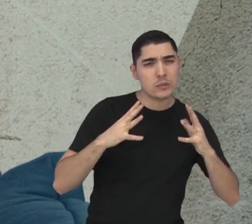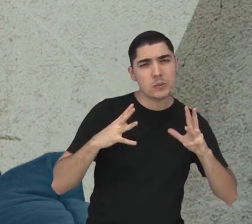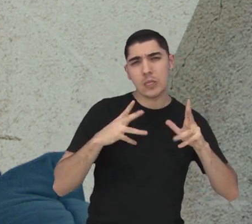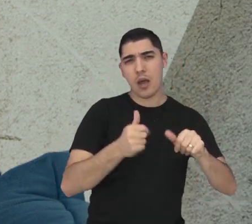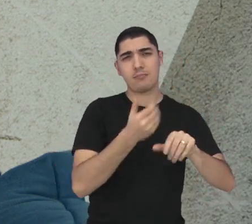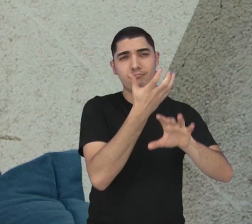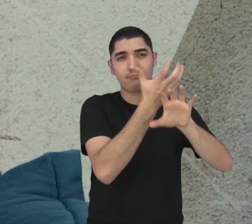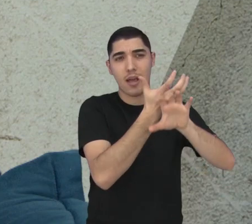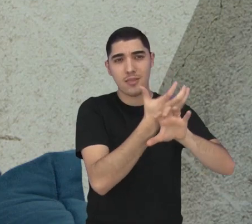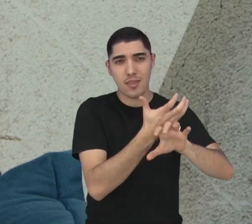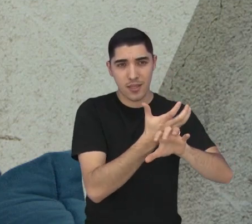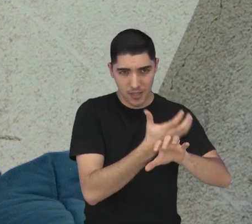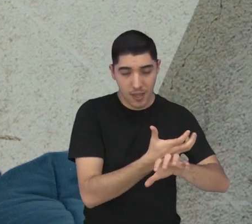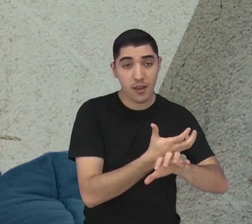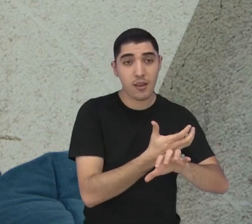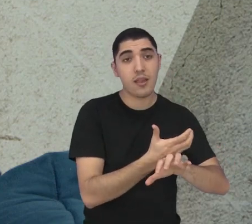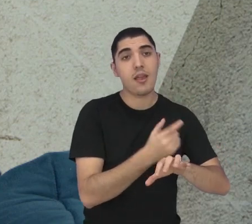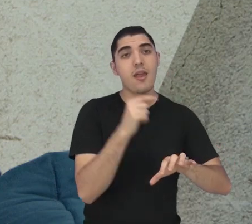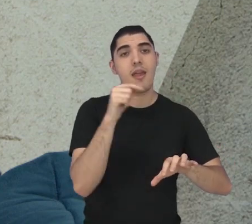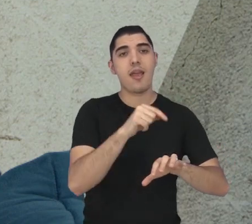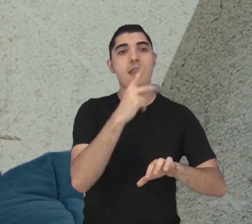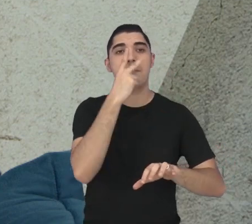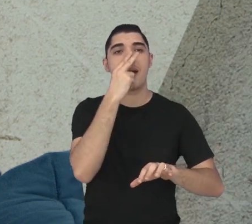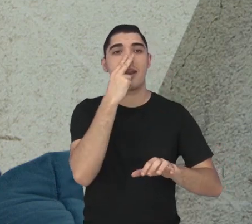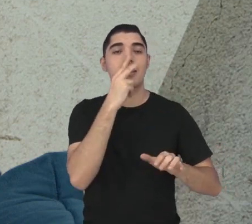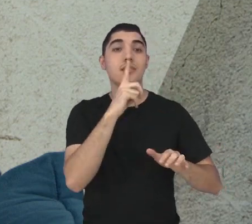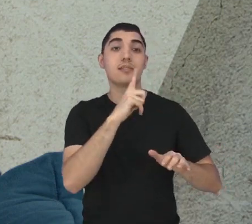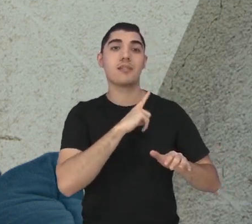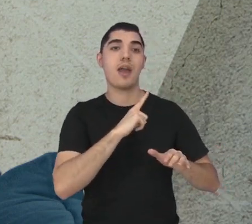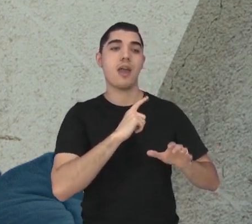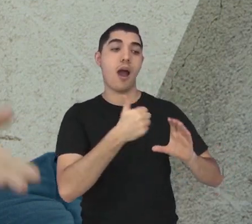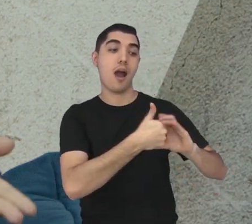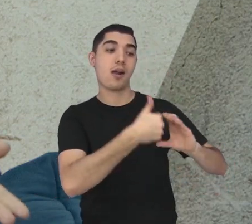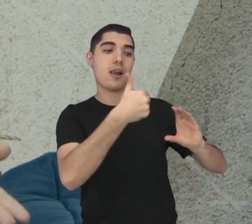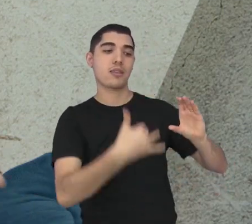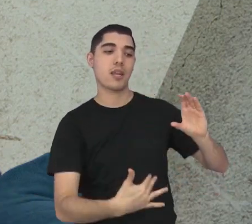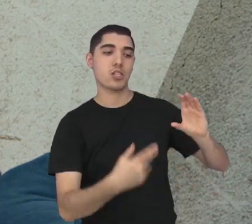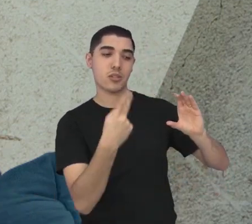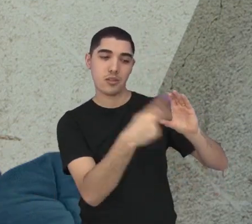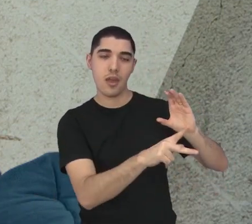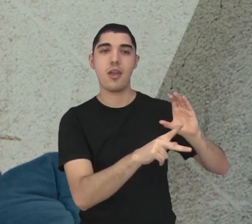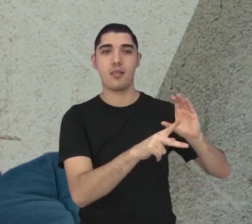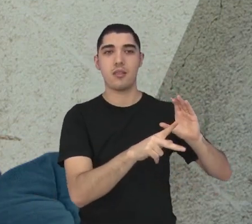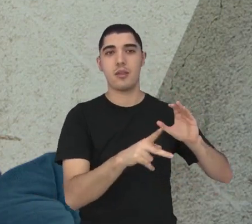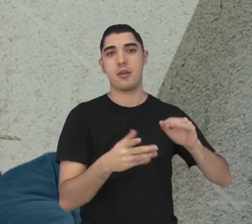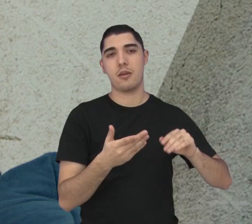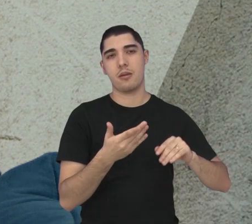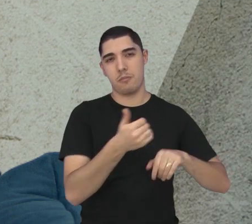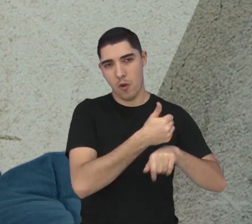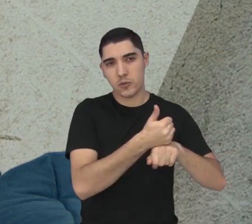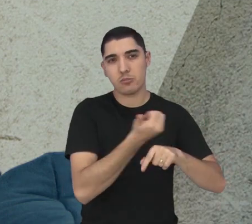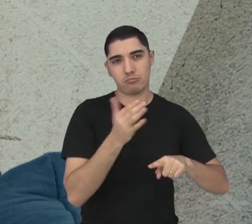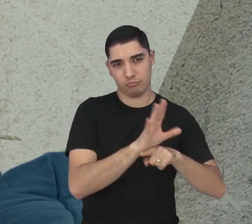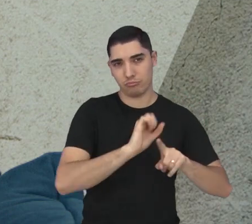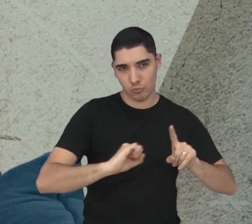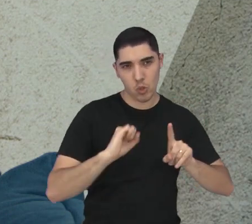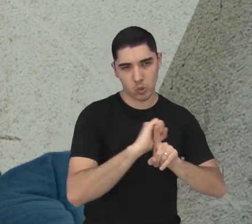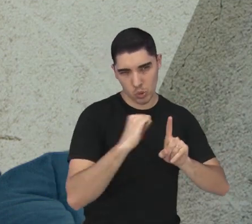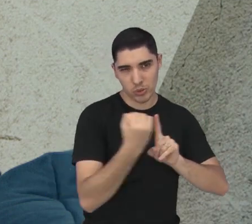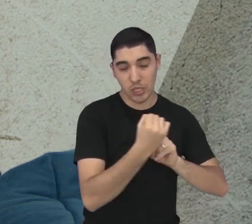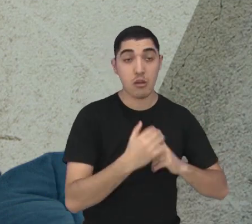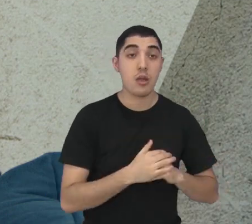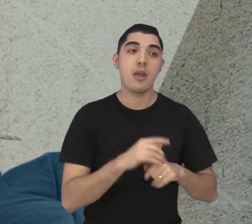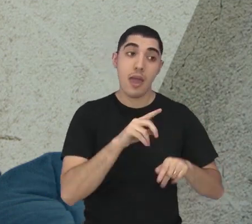todas profissões, são todas disciplinas que vão caracterizando o perfil profissional. São assuntos e conhecimentos